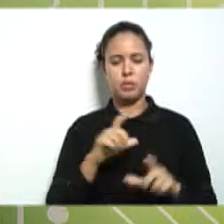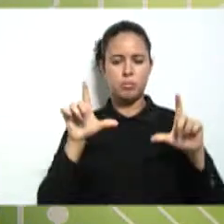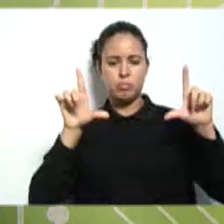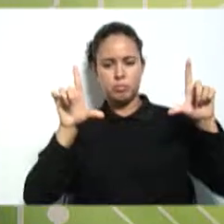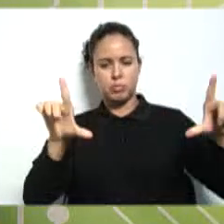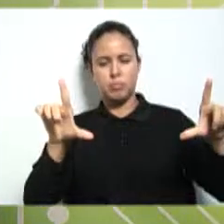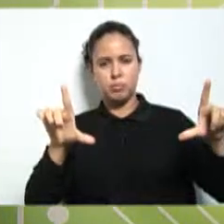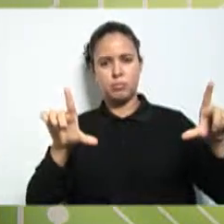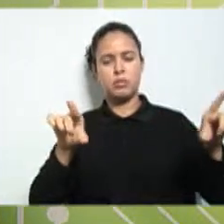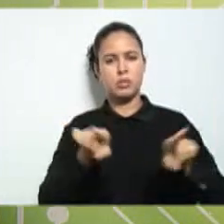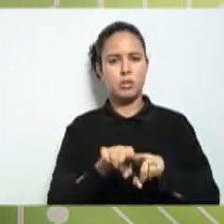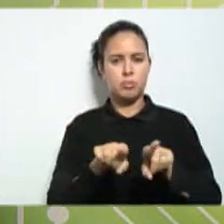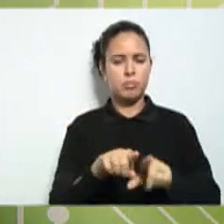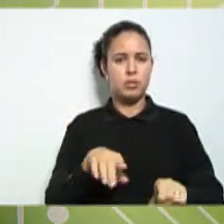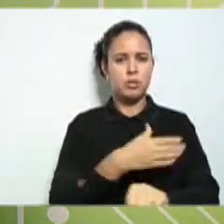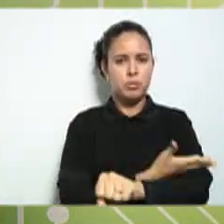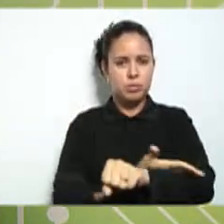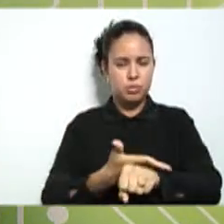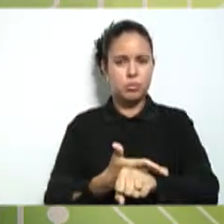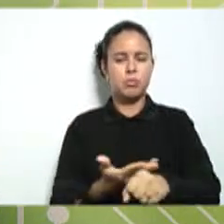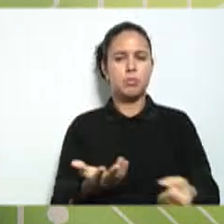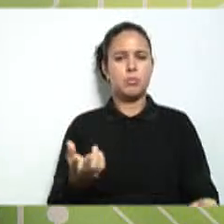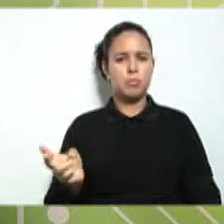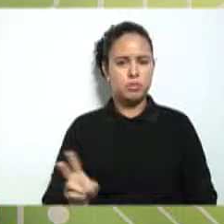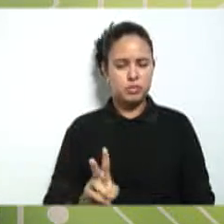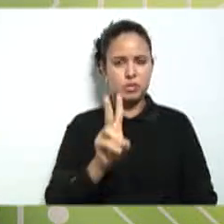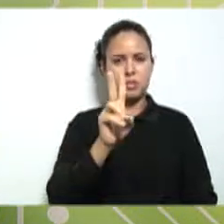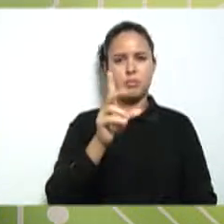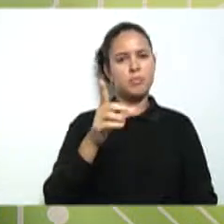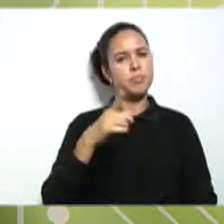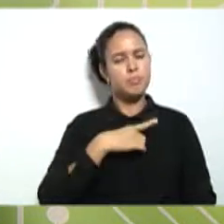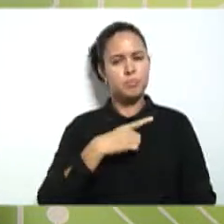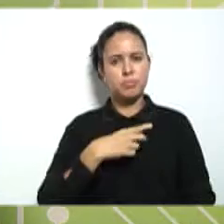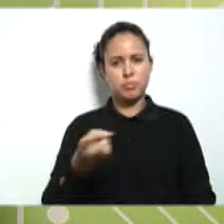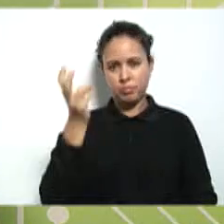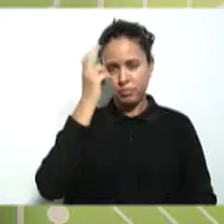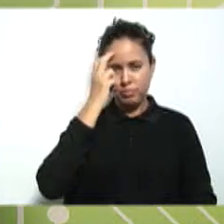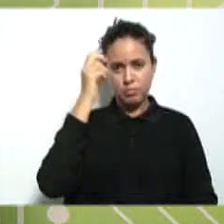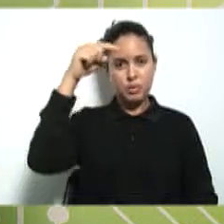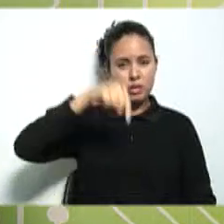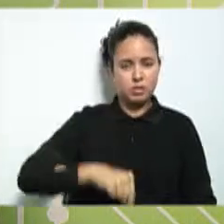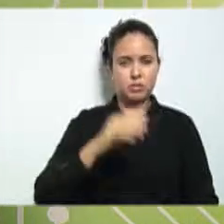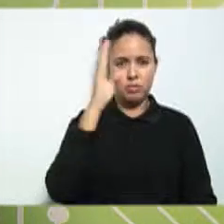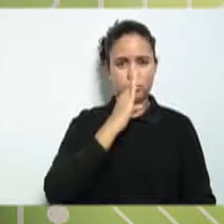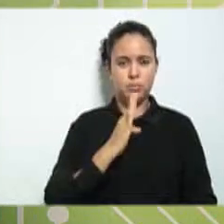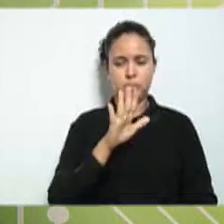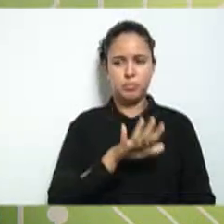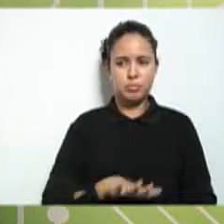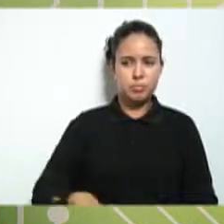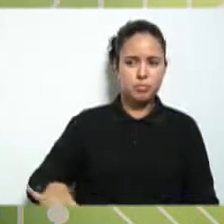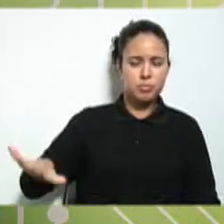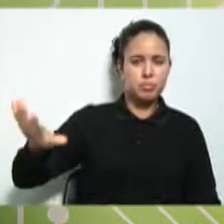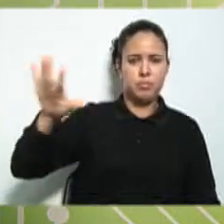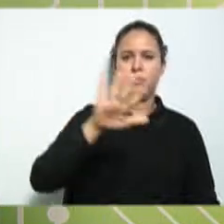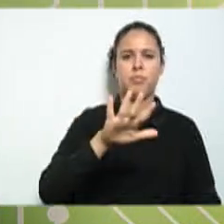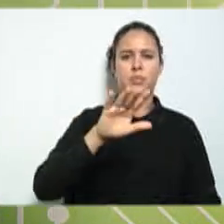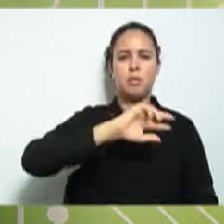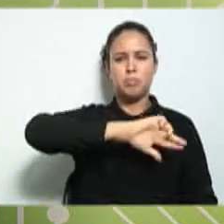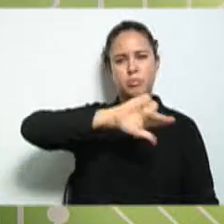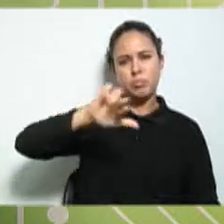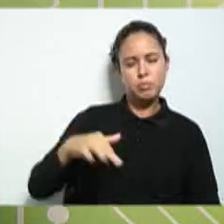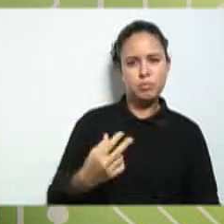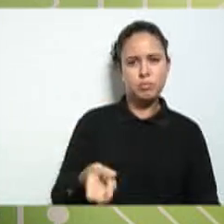grupo de costumes, valores, o que eles entendem como sua cultura. No Brasil, nós temos uma cultura bastante diversa. Temos pessoas que